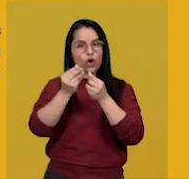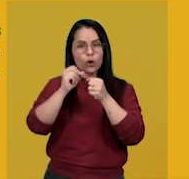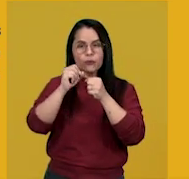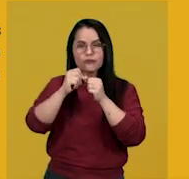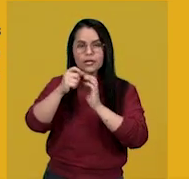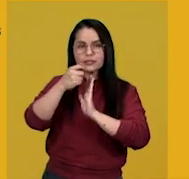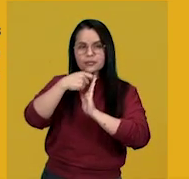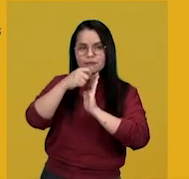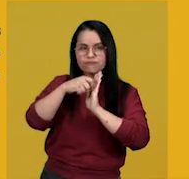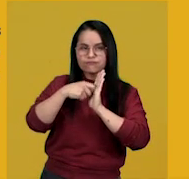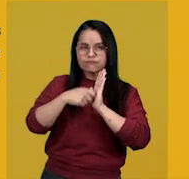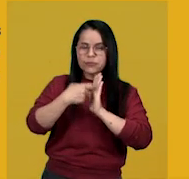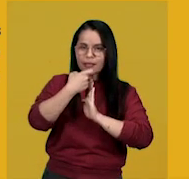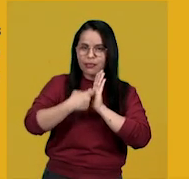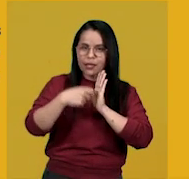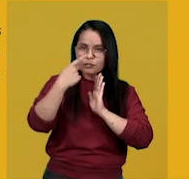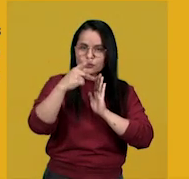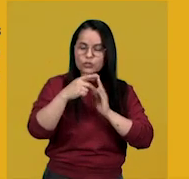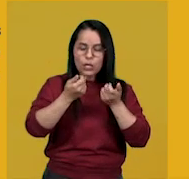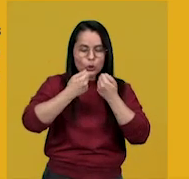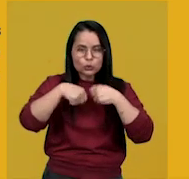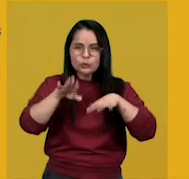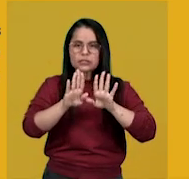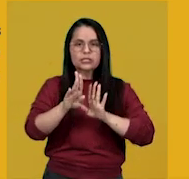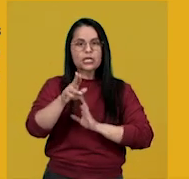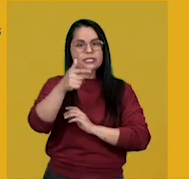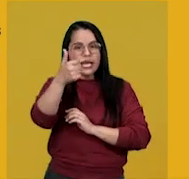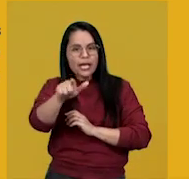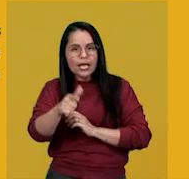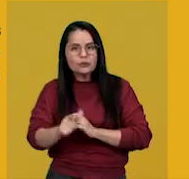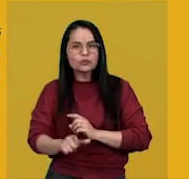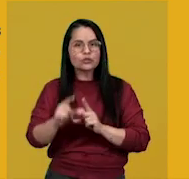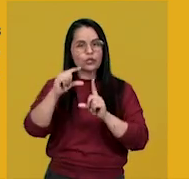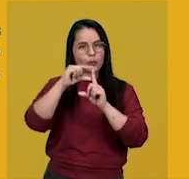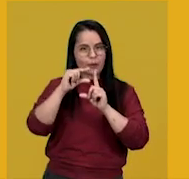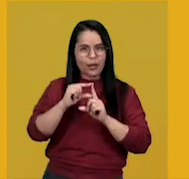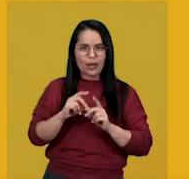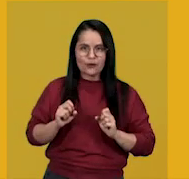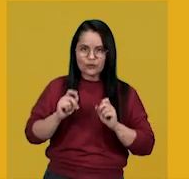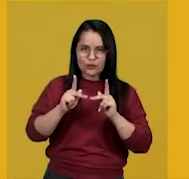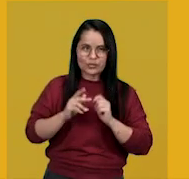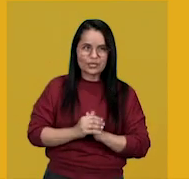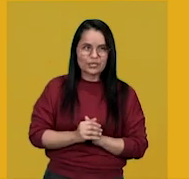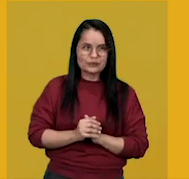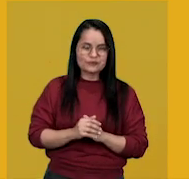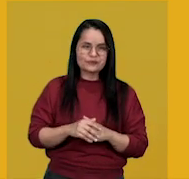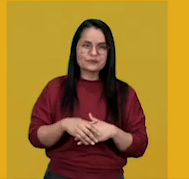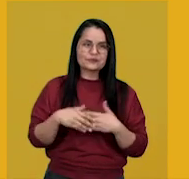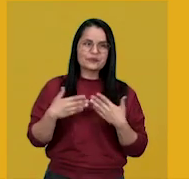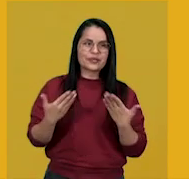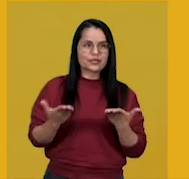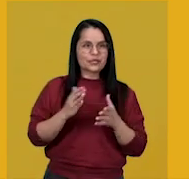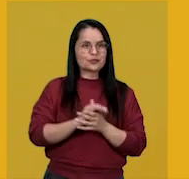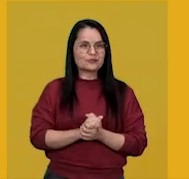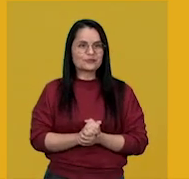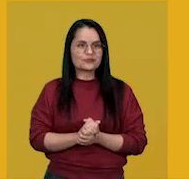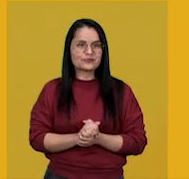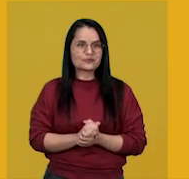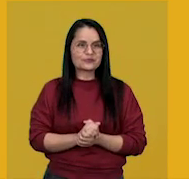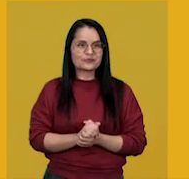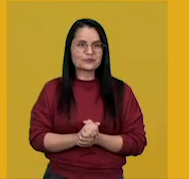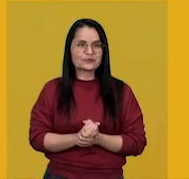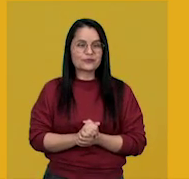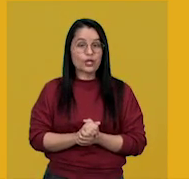texto quando você for fazer, não precisando de usar muita repetição. Muito bem. Bom,